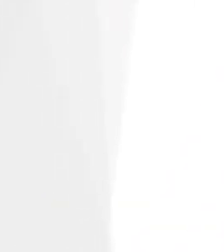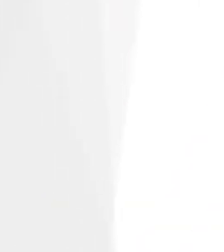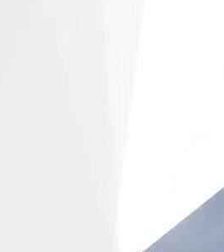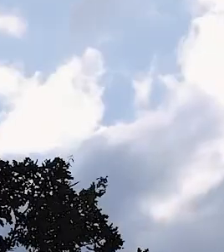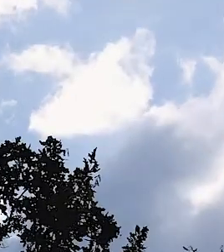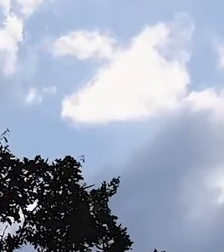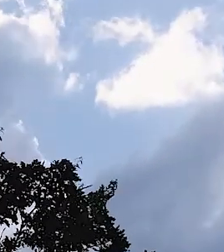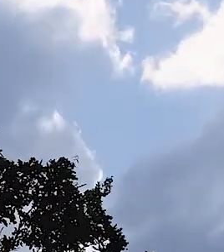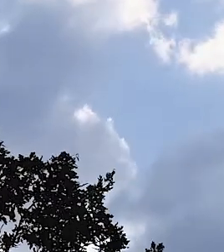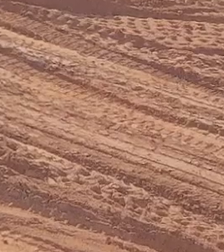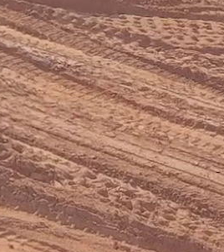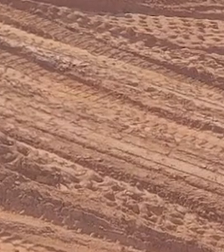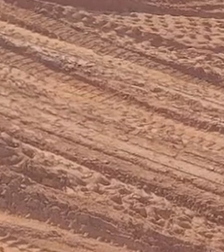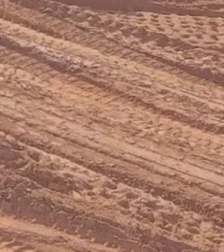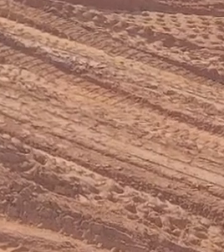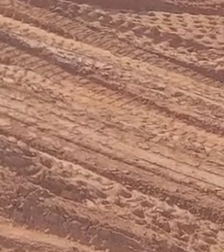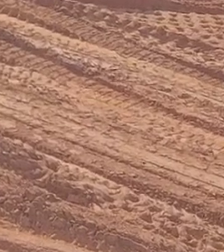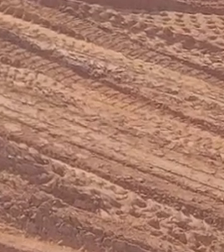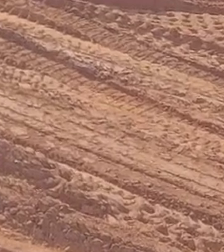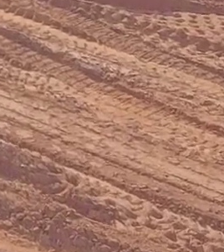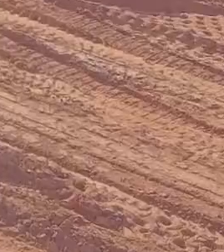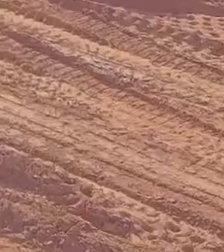trabalho.